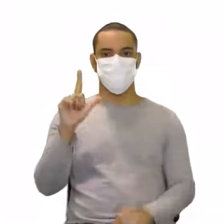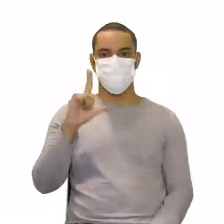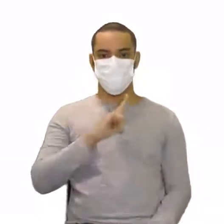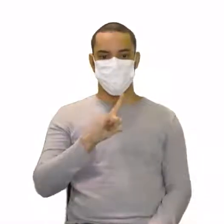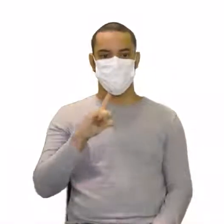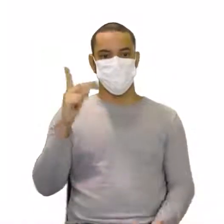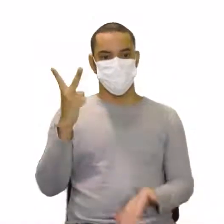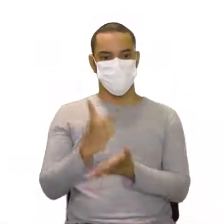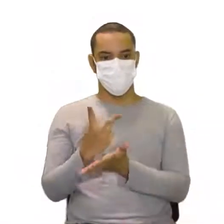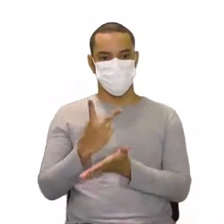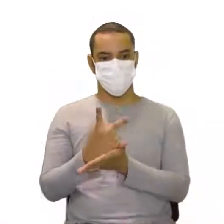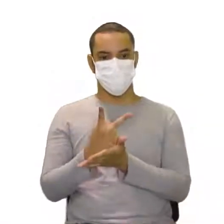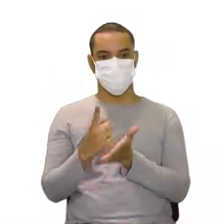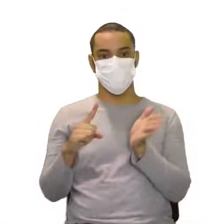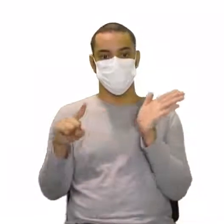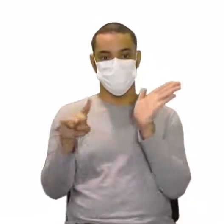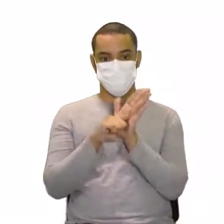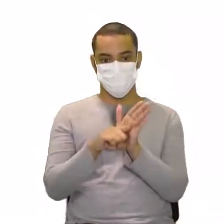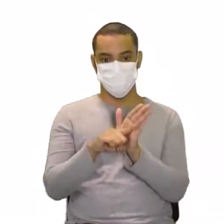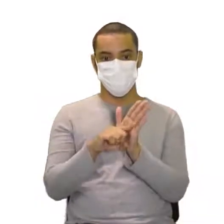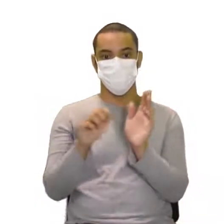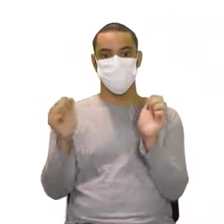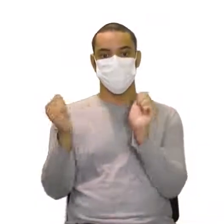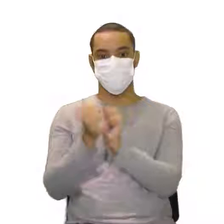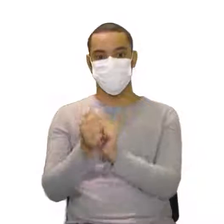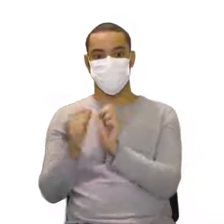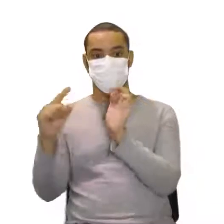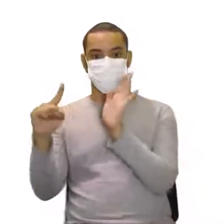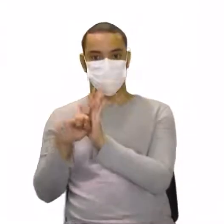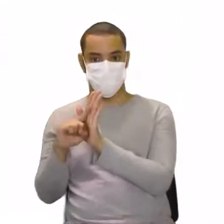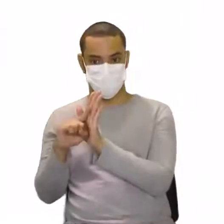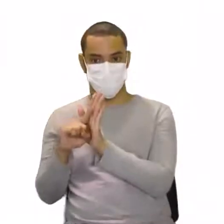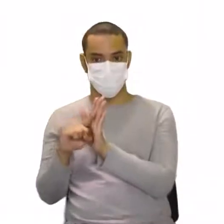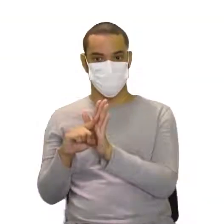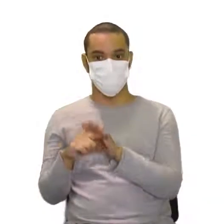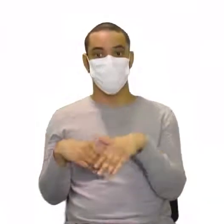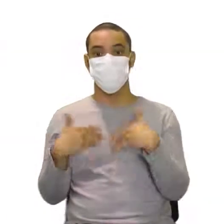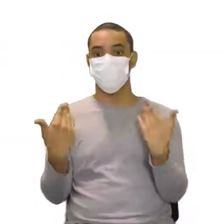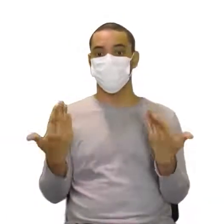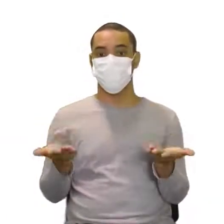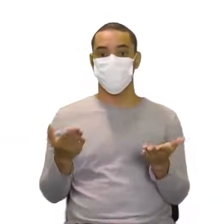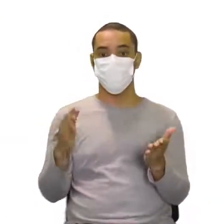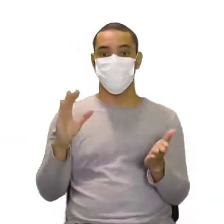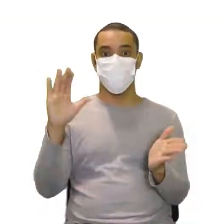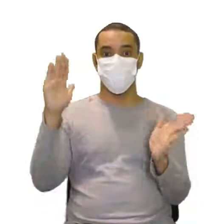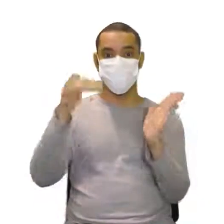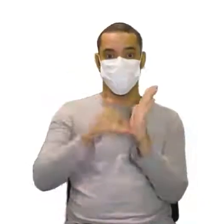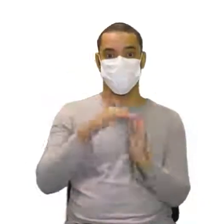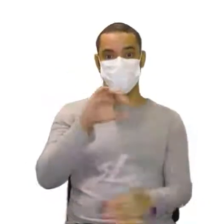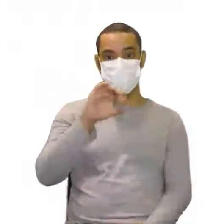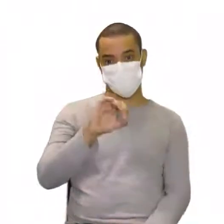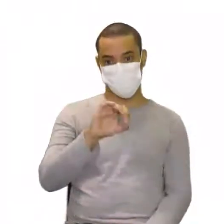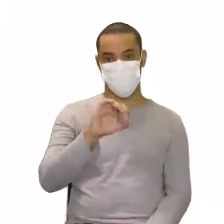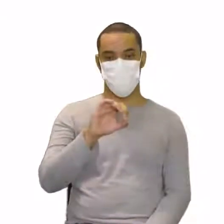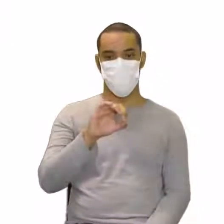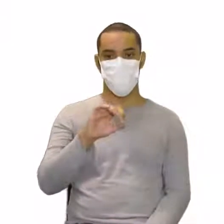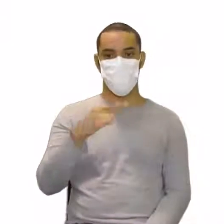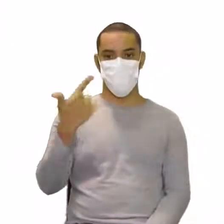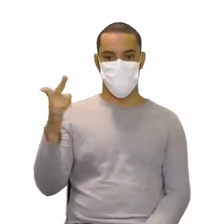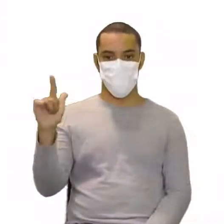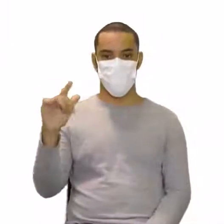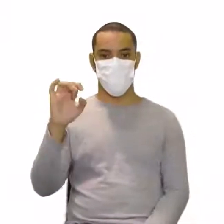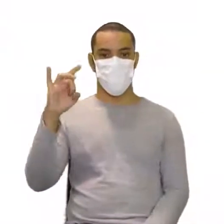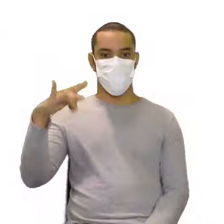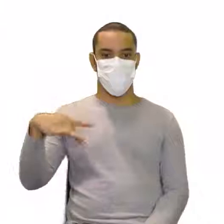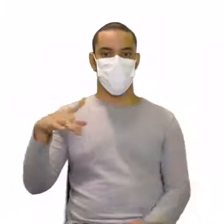esse negativo com o final menos inicial. O final é zero, né? O restante que você vai ter